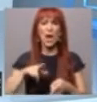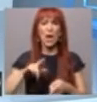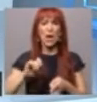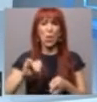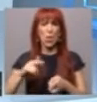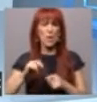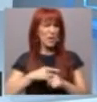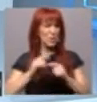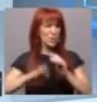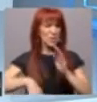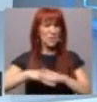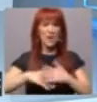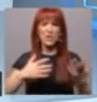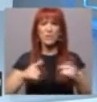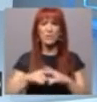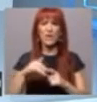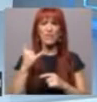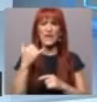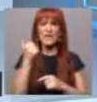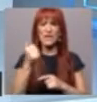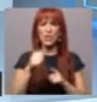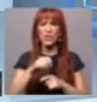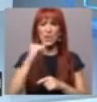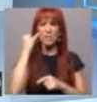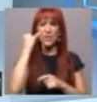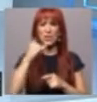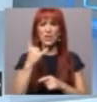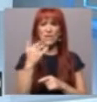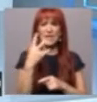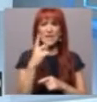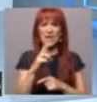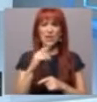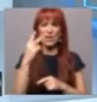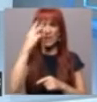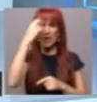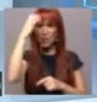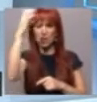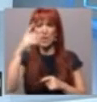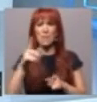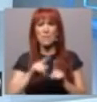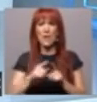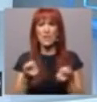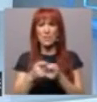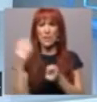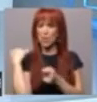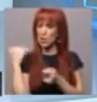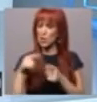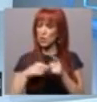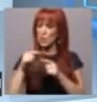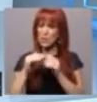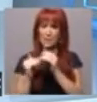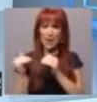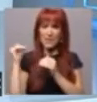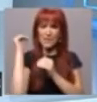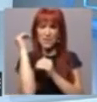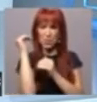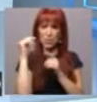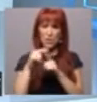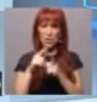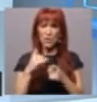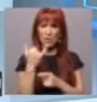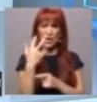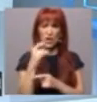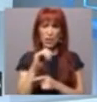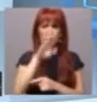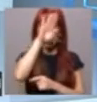as temperaturas máximas previstas de 25 graus para Bragança, 26 graus para Vila Real, mais junto ao litoral as temperaturas mais elevadas, 28 graus